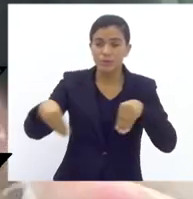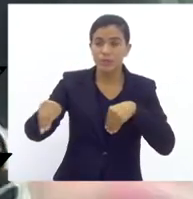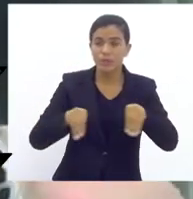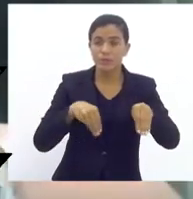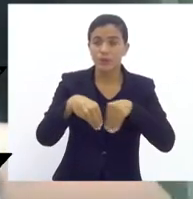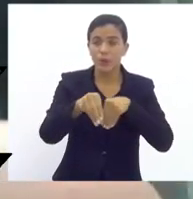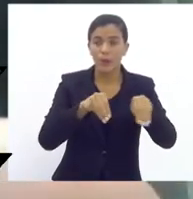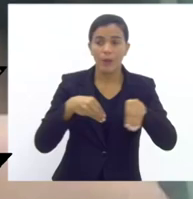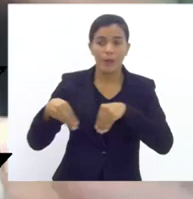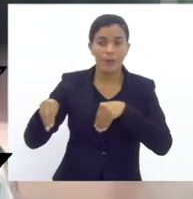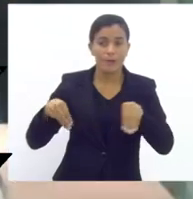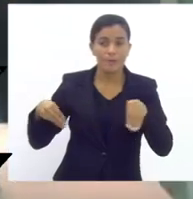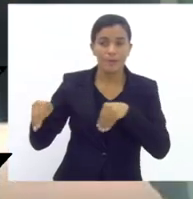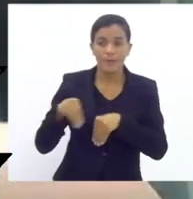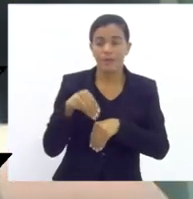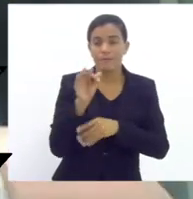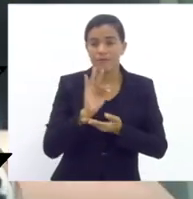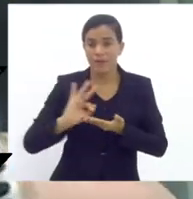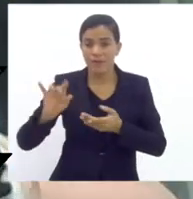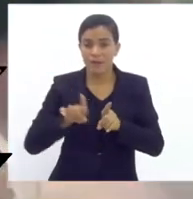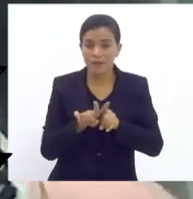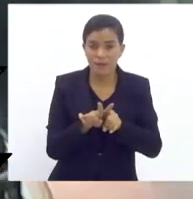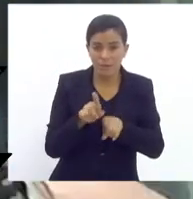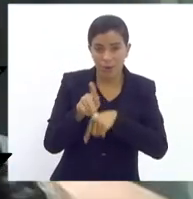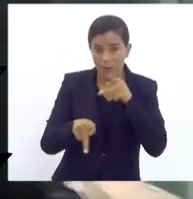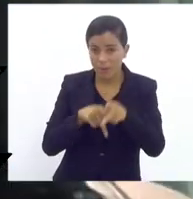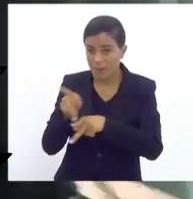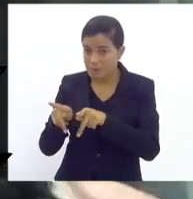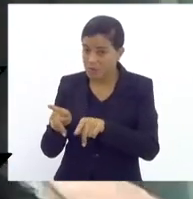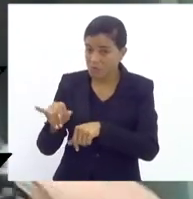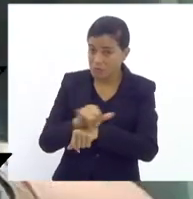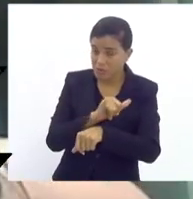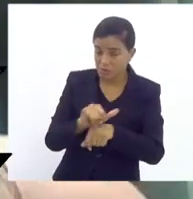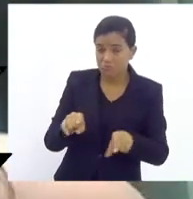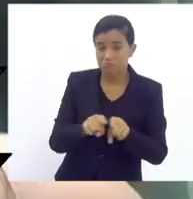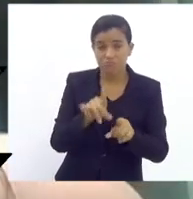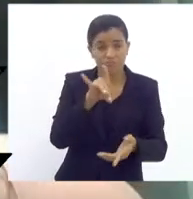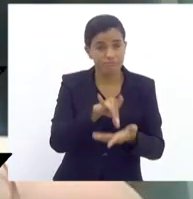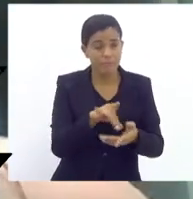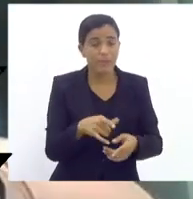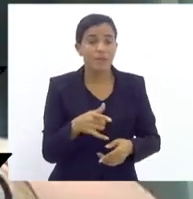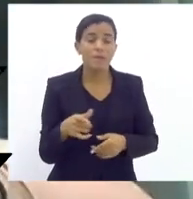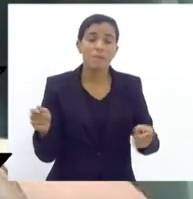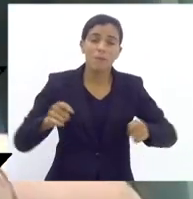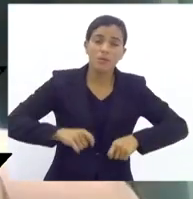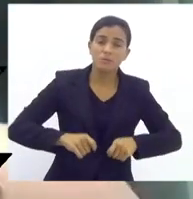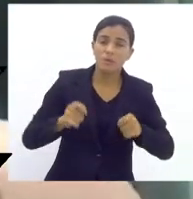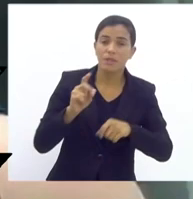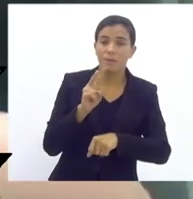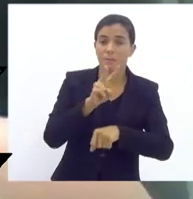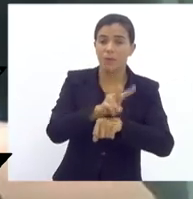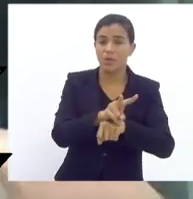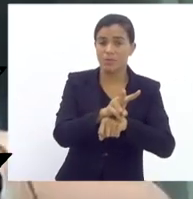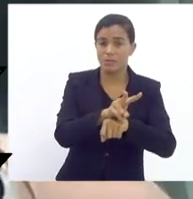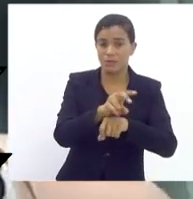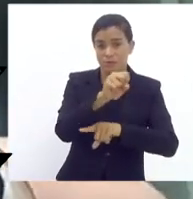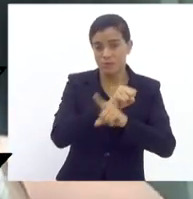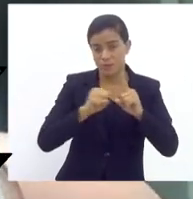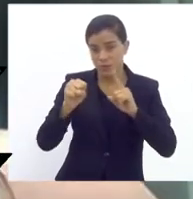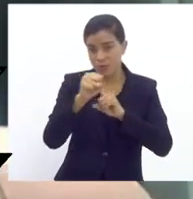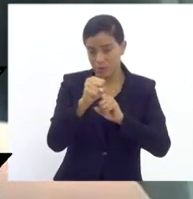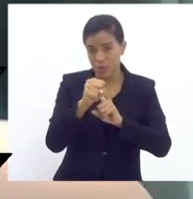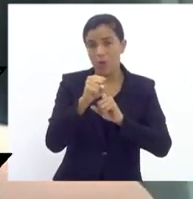Federal dessa população como uma estratégia realmente é de ele tá a proteção social